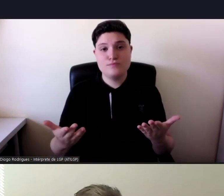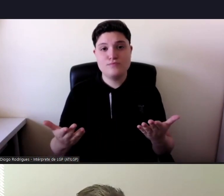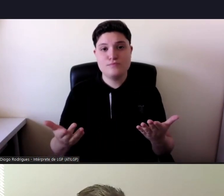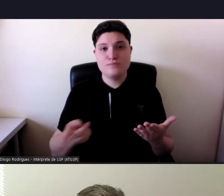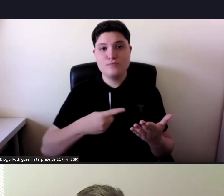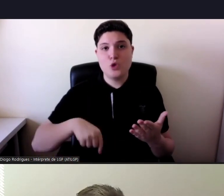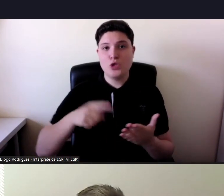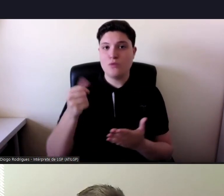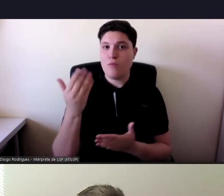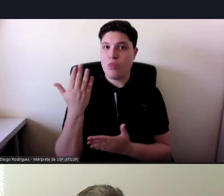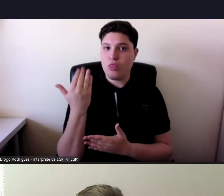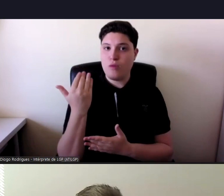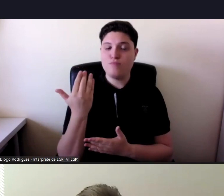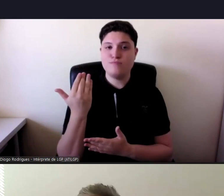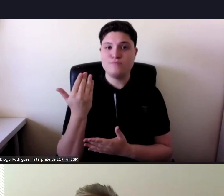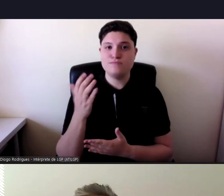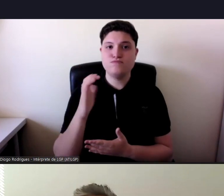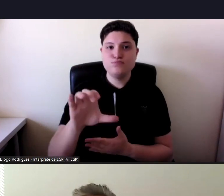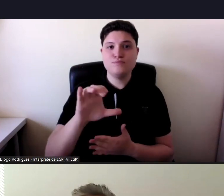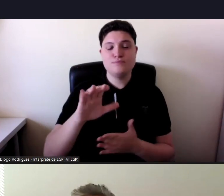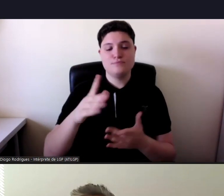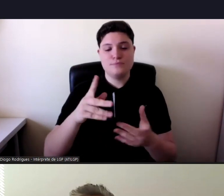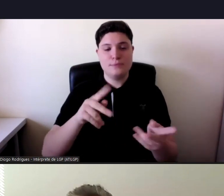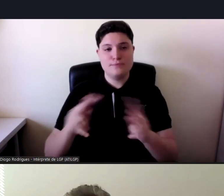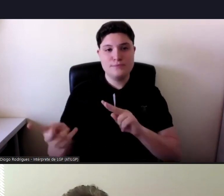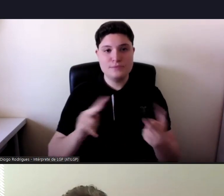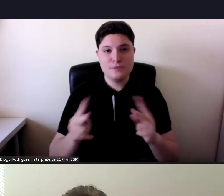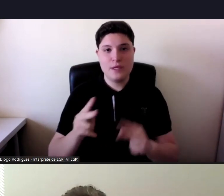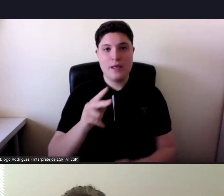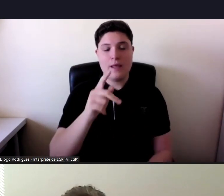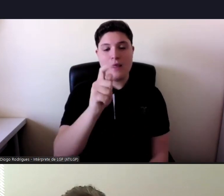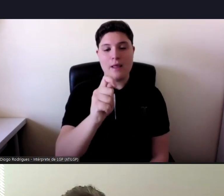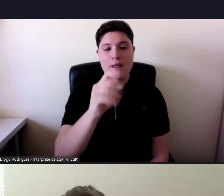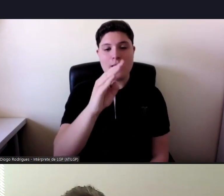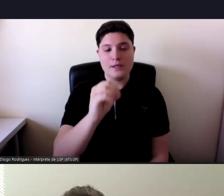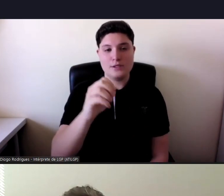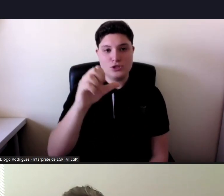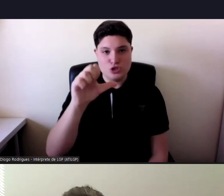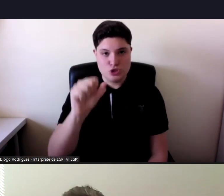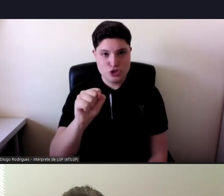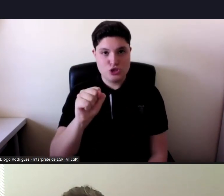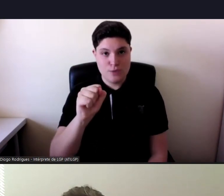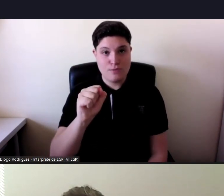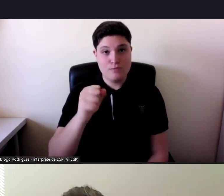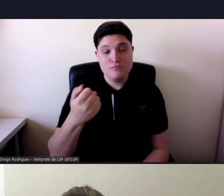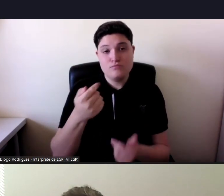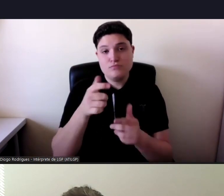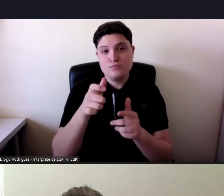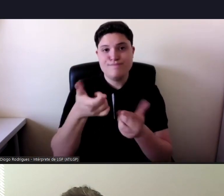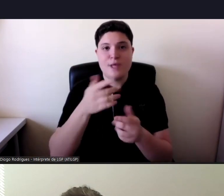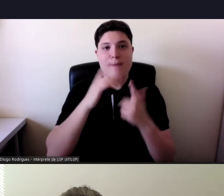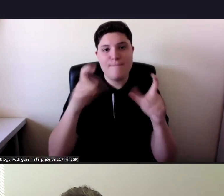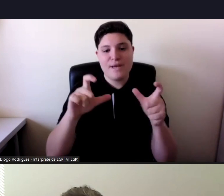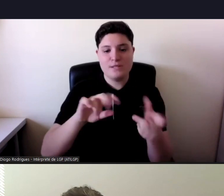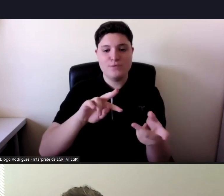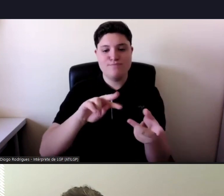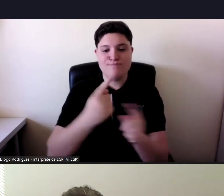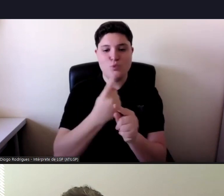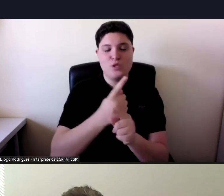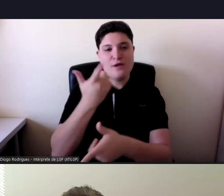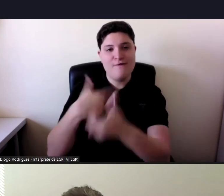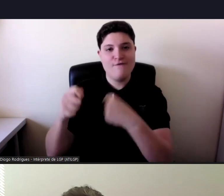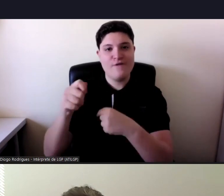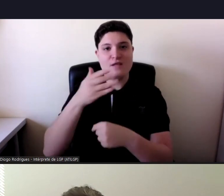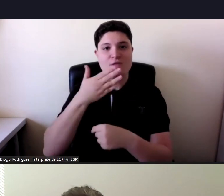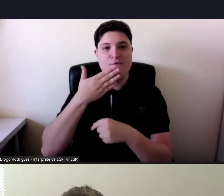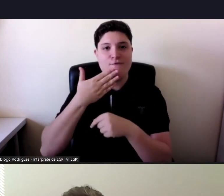lançada recentemente a estratégia ESG para as PMEs exportadoras, com vista a apoiar estas